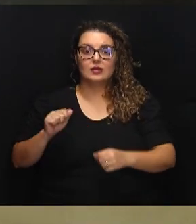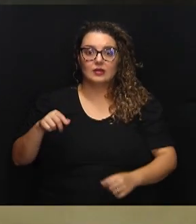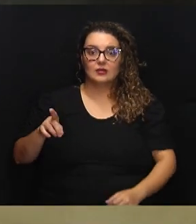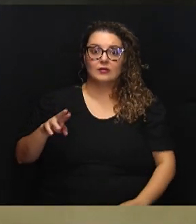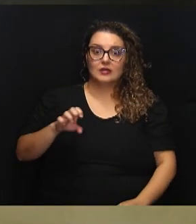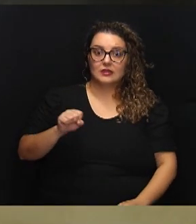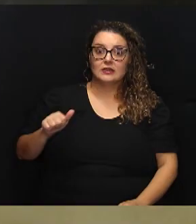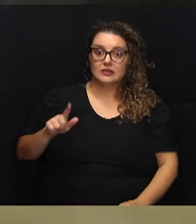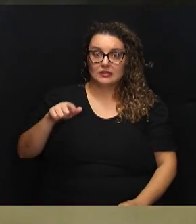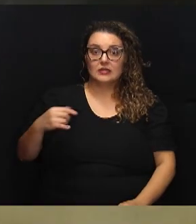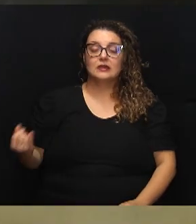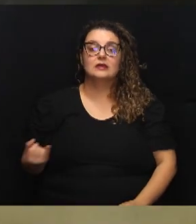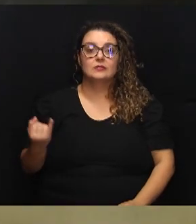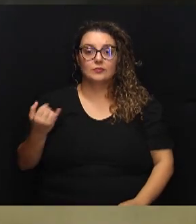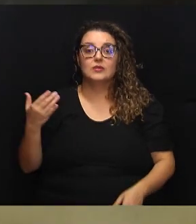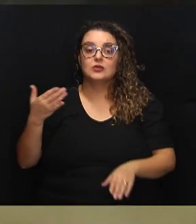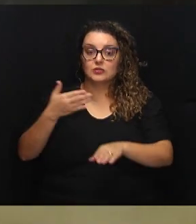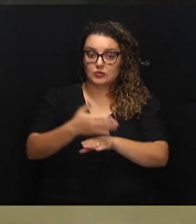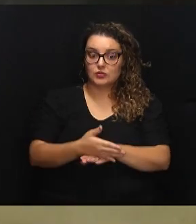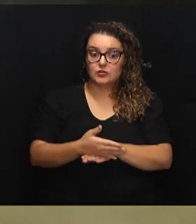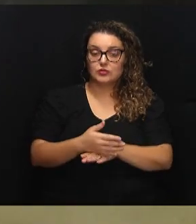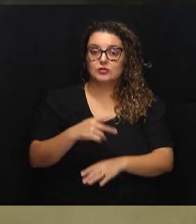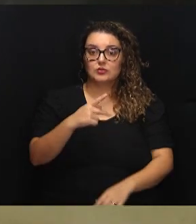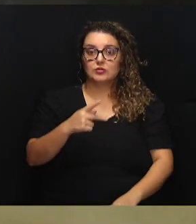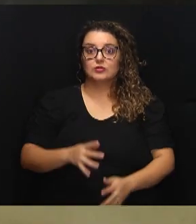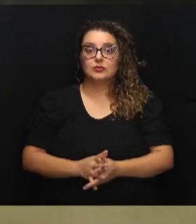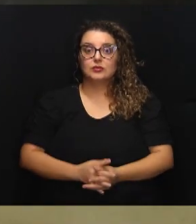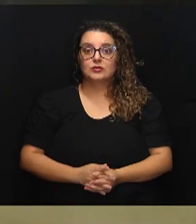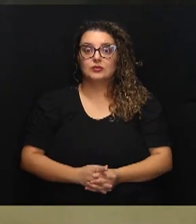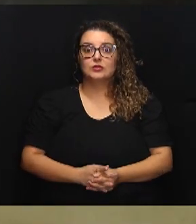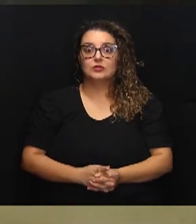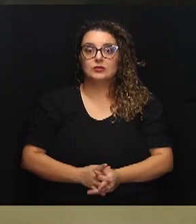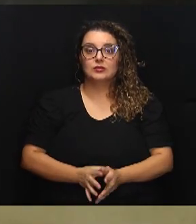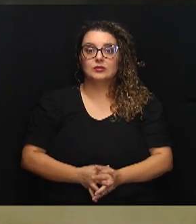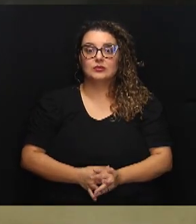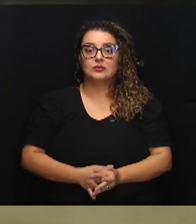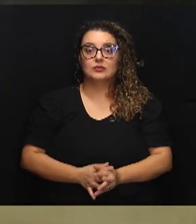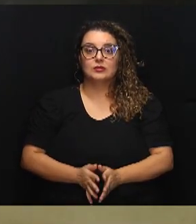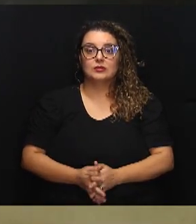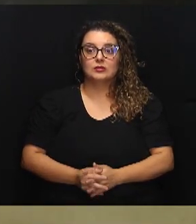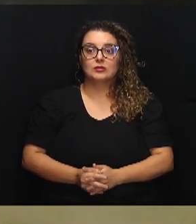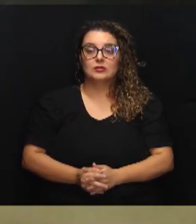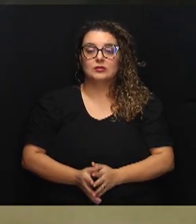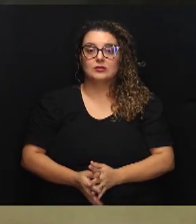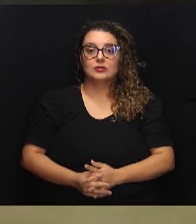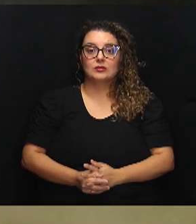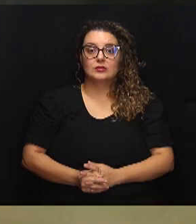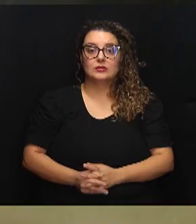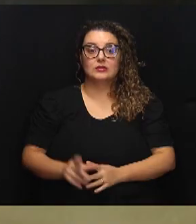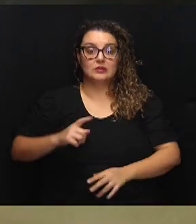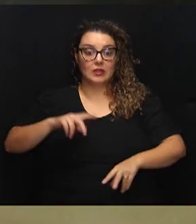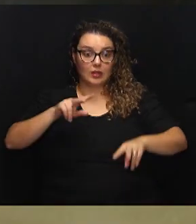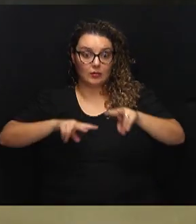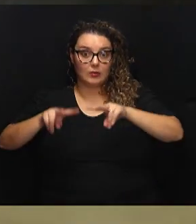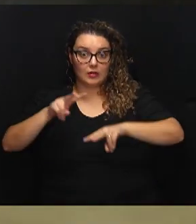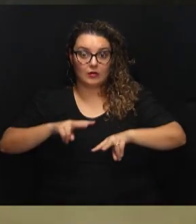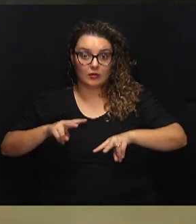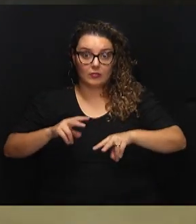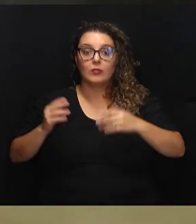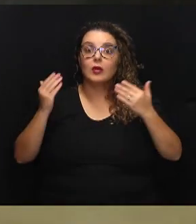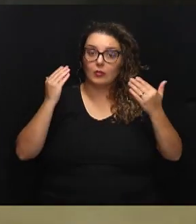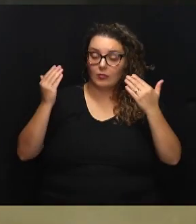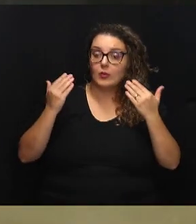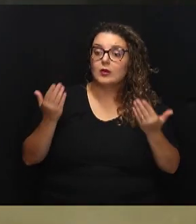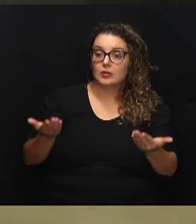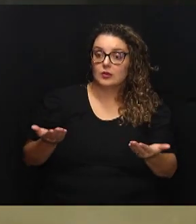porque é muito importante a participação dela. Porque é o seguinte, tem uma visão, uma questão